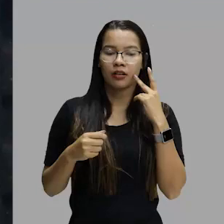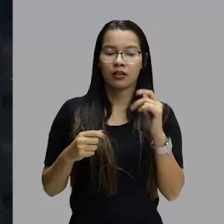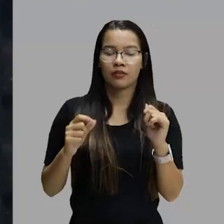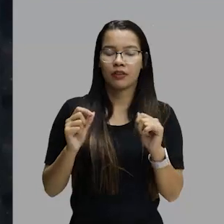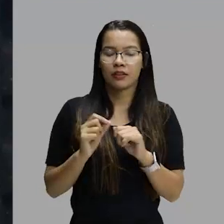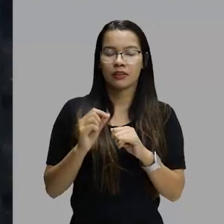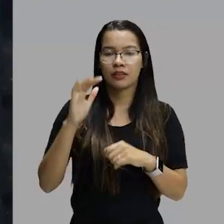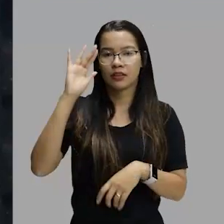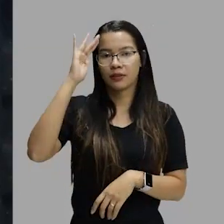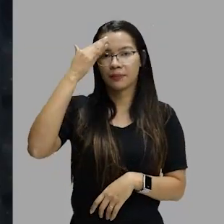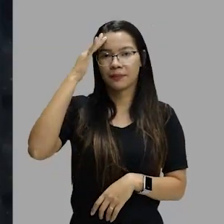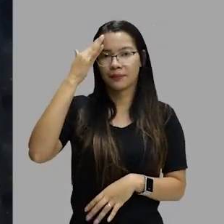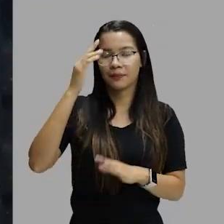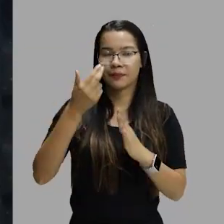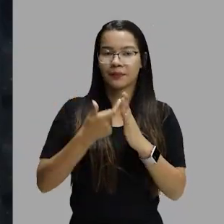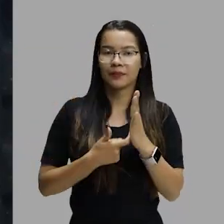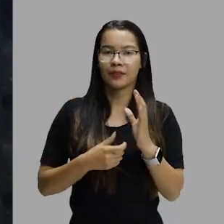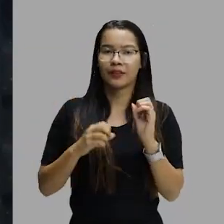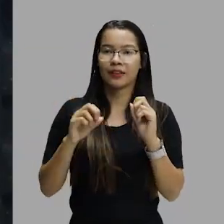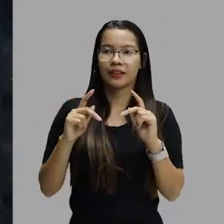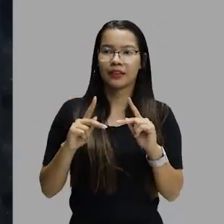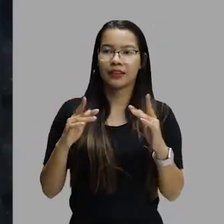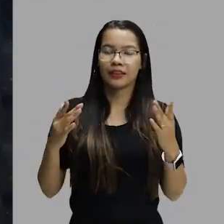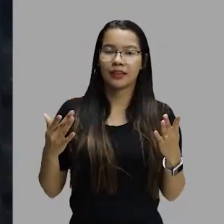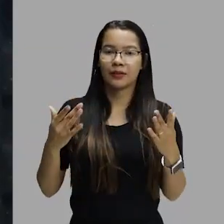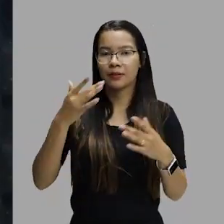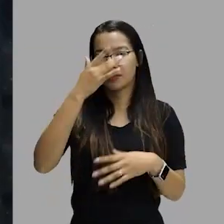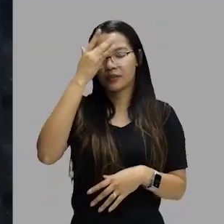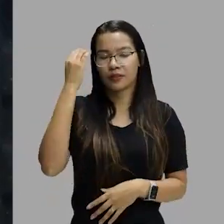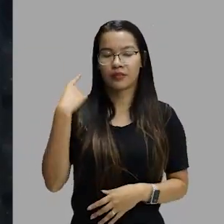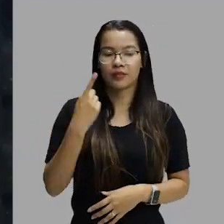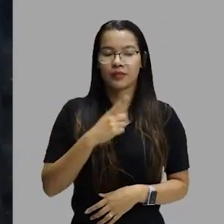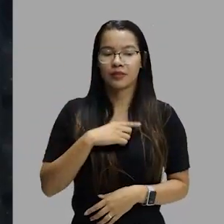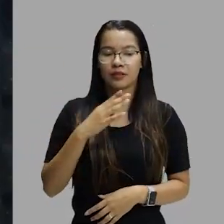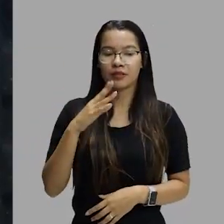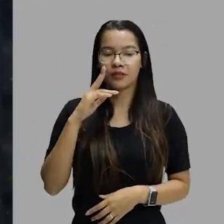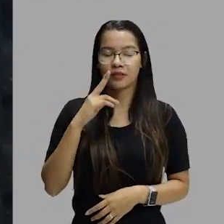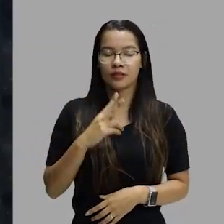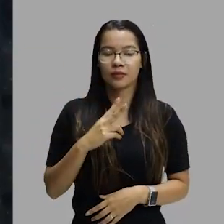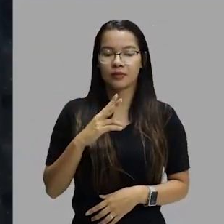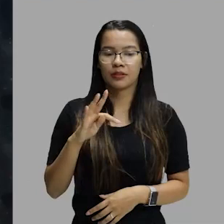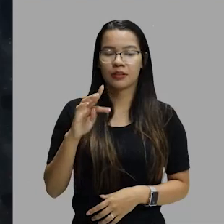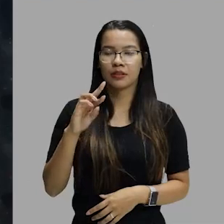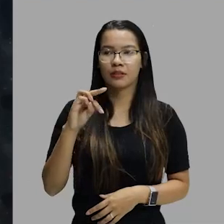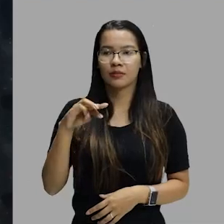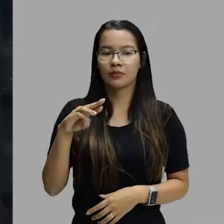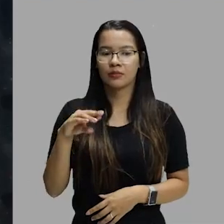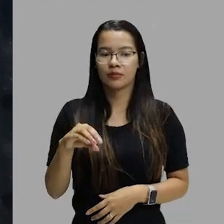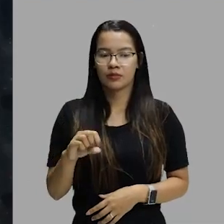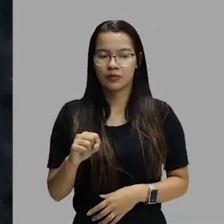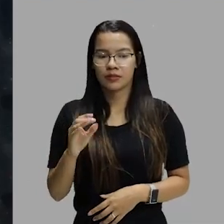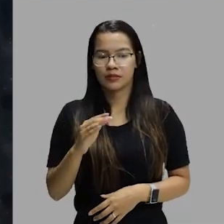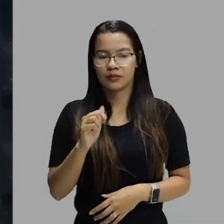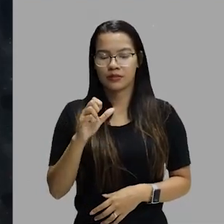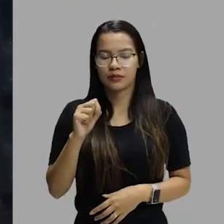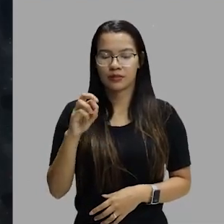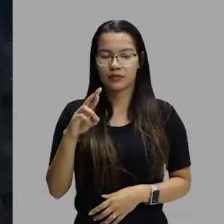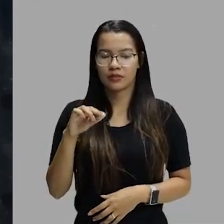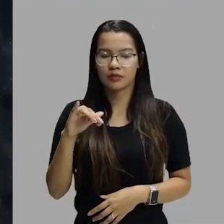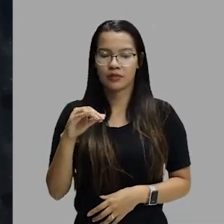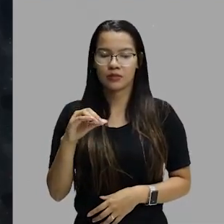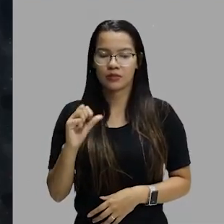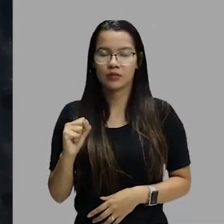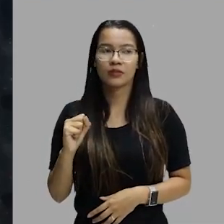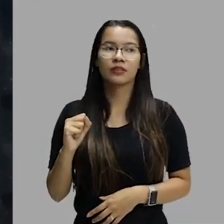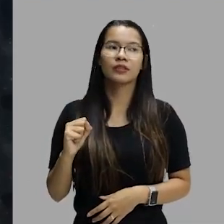aquela compreensão textual, tá bom? Então, gente, nós vimos os termos acessórios, agora, adjuntos adnominais,